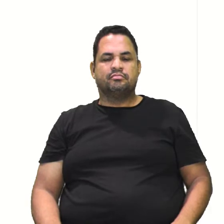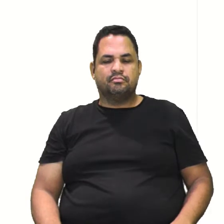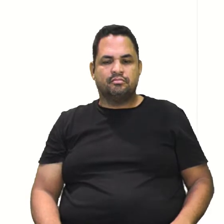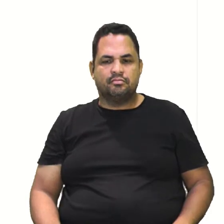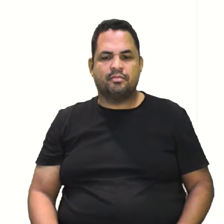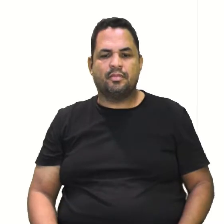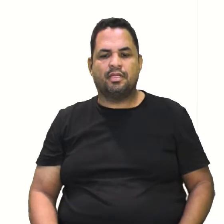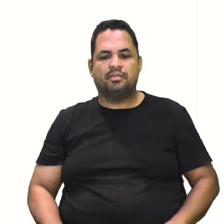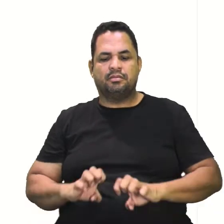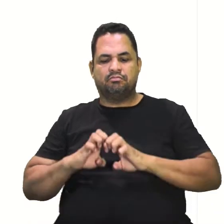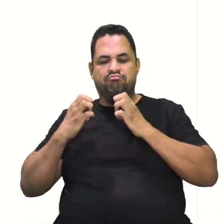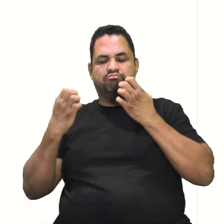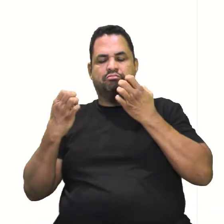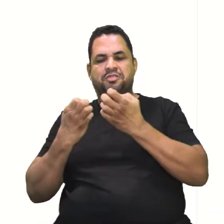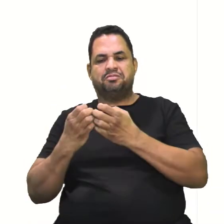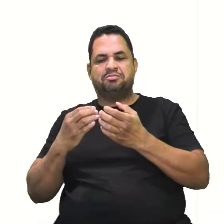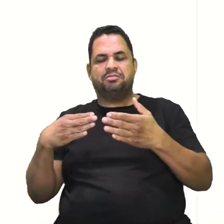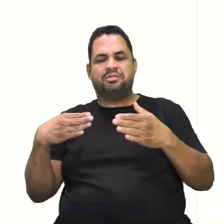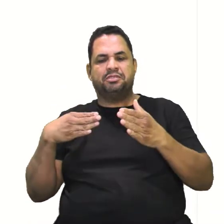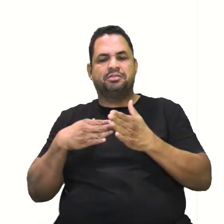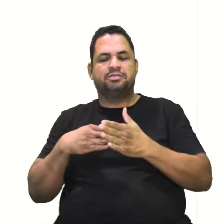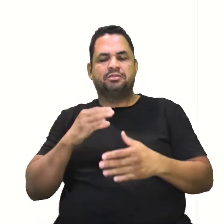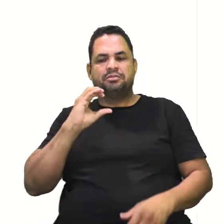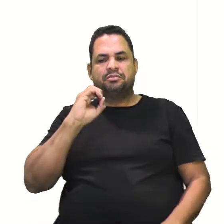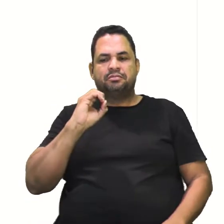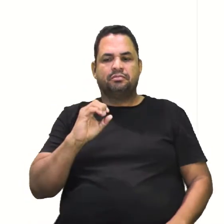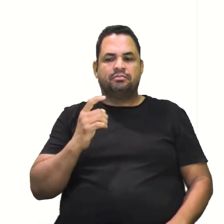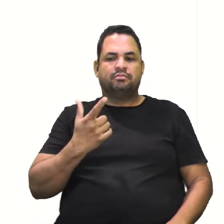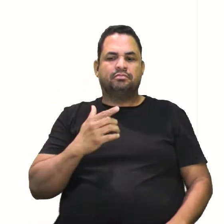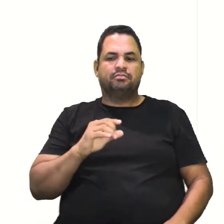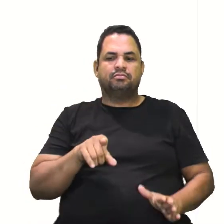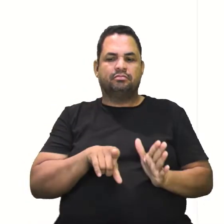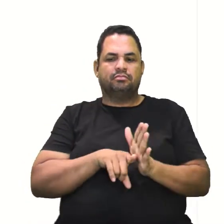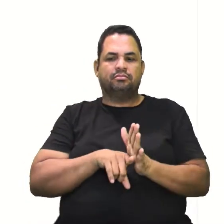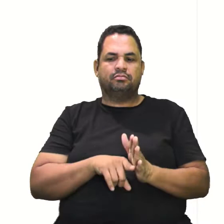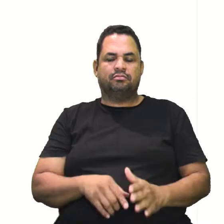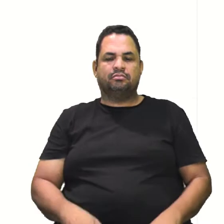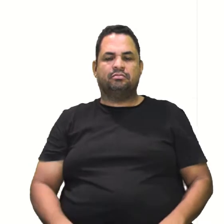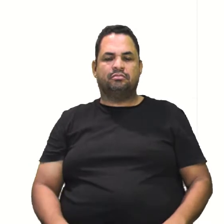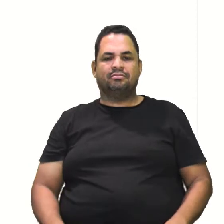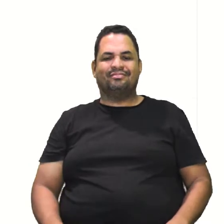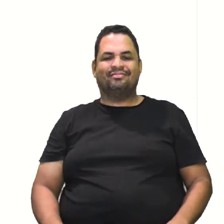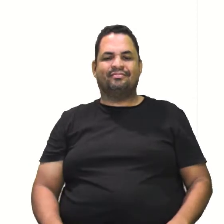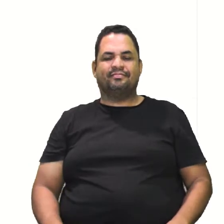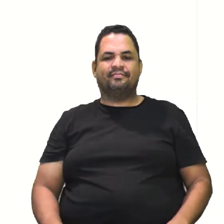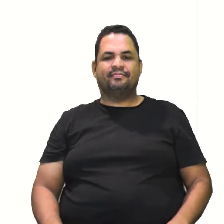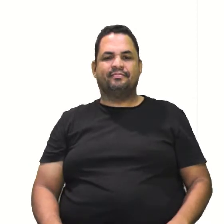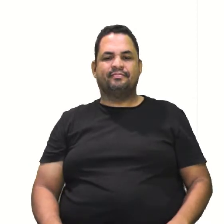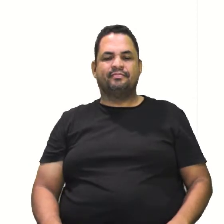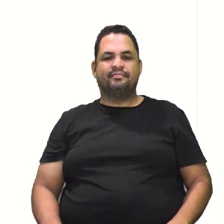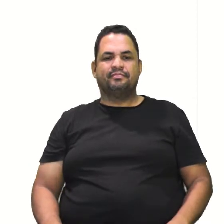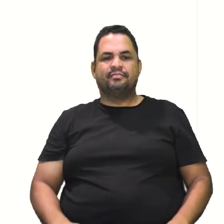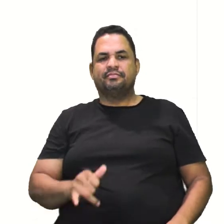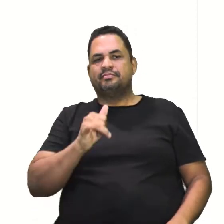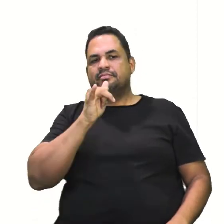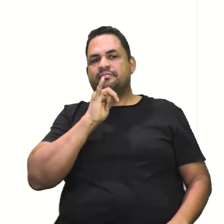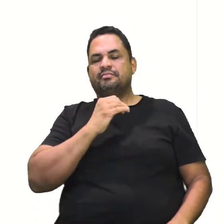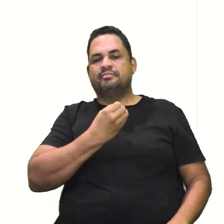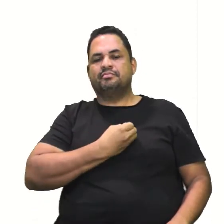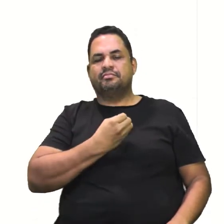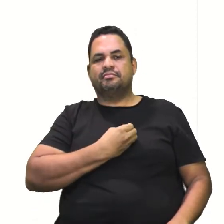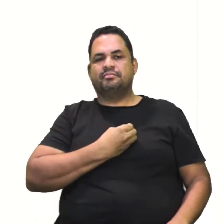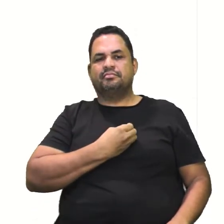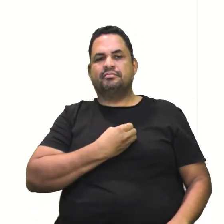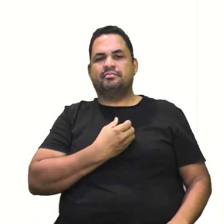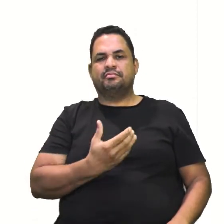na elipse vai chegar até 0, né? Aham. Não tem negativo, lógico. Vamos de exemplo número 2? Vamos lá? Vamos. Então, o exemplo de número